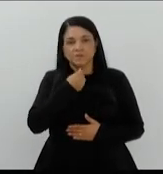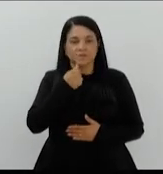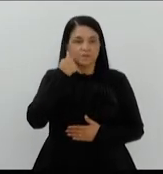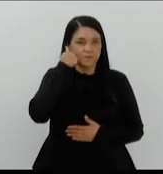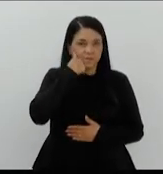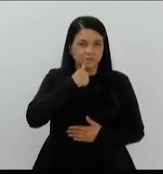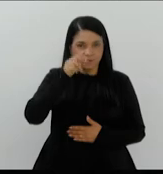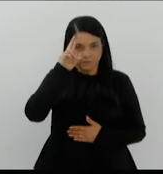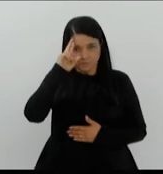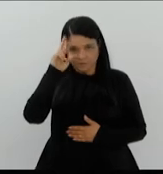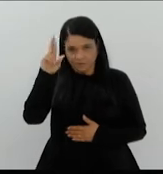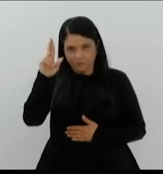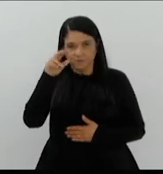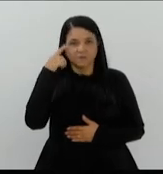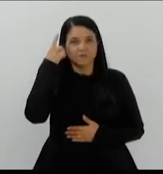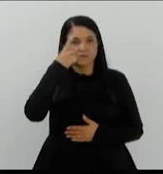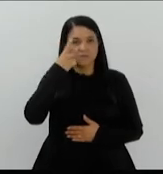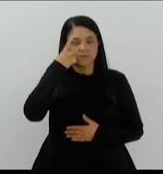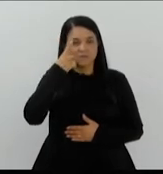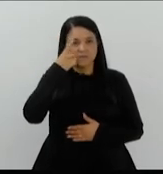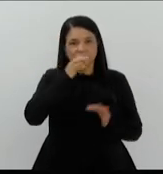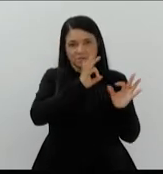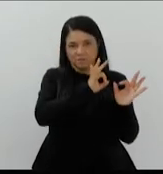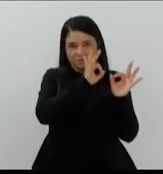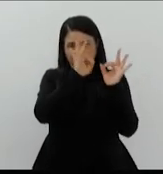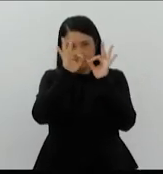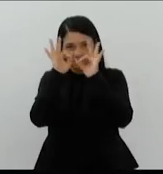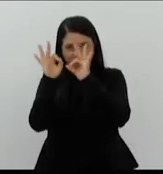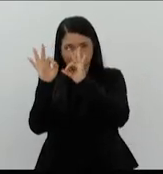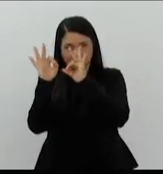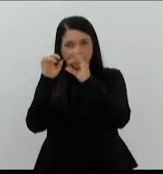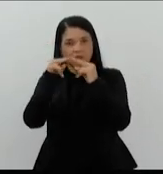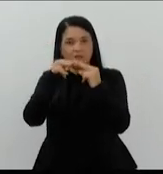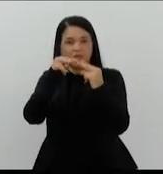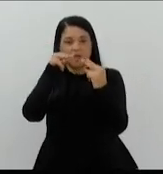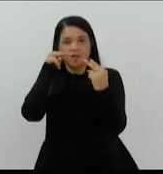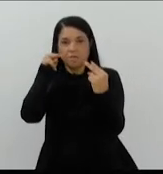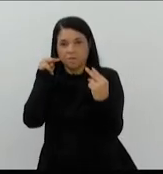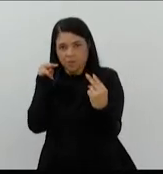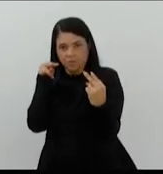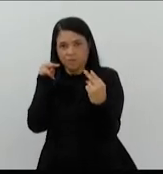deputados que nos assistem de forma